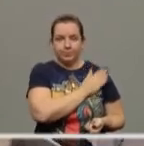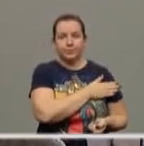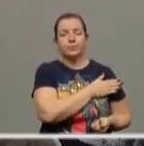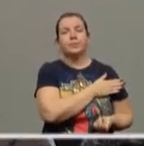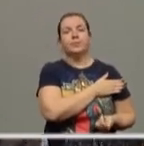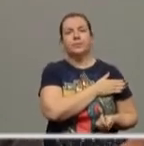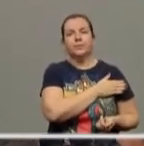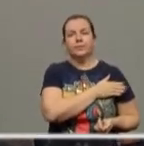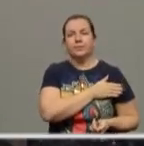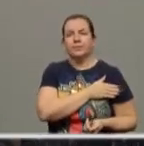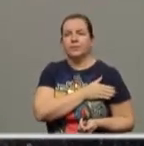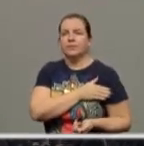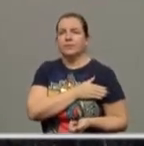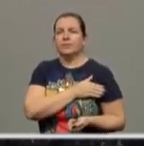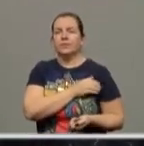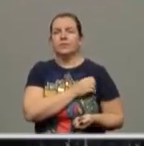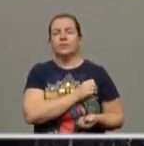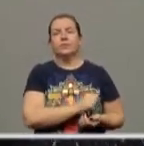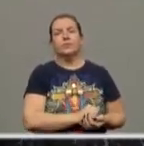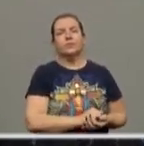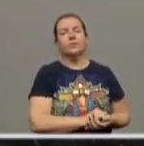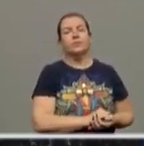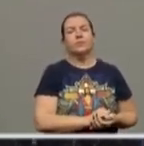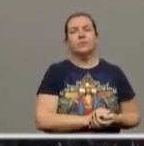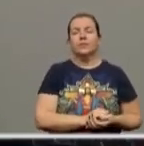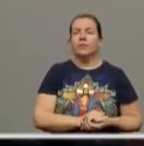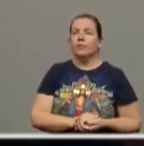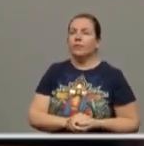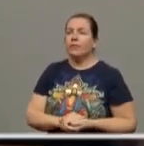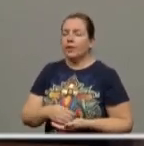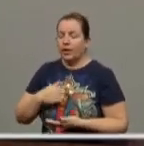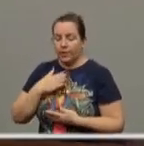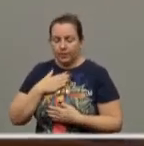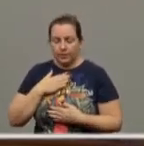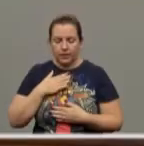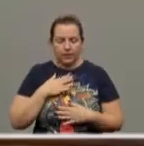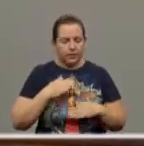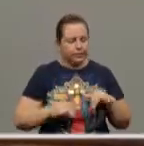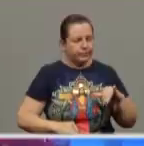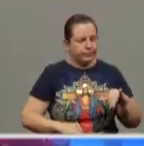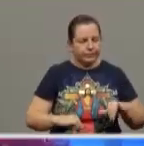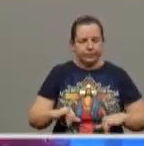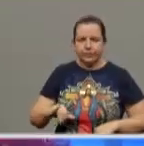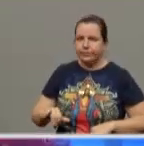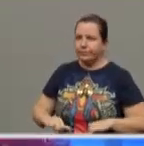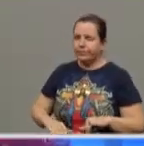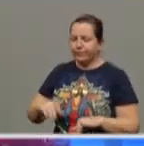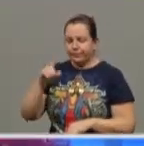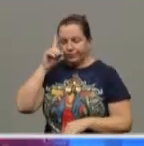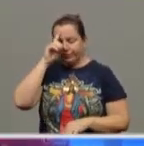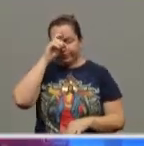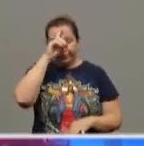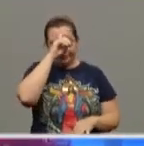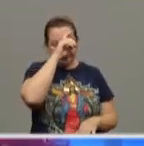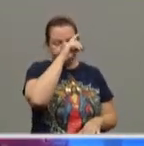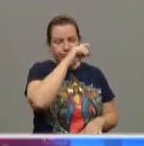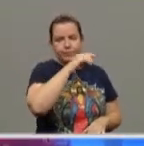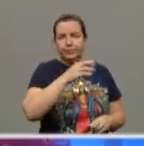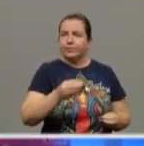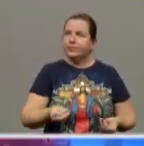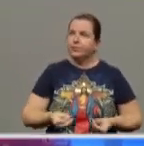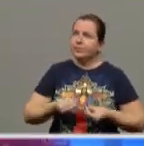meu coração. Minhas dores eu entrego em tuas mãos. Minhas dores